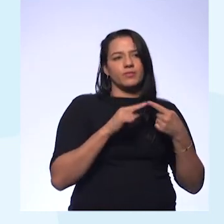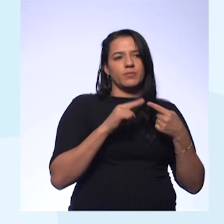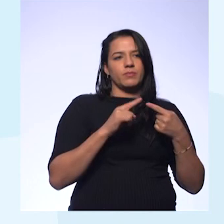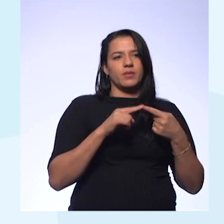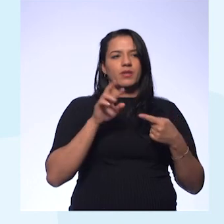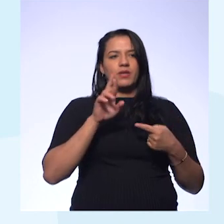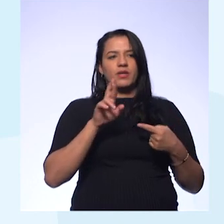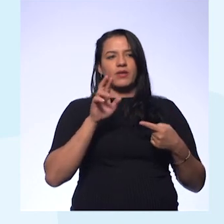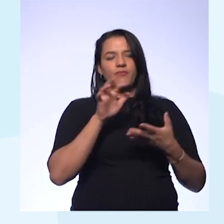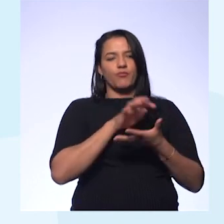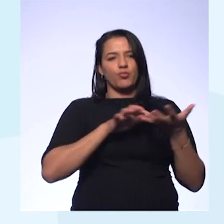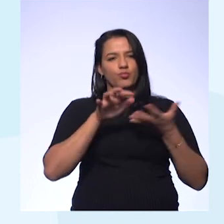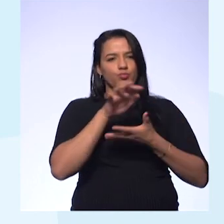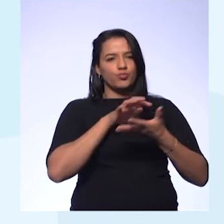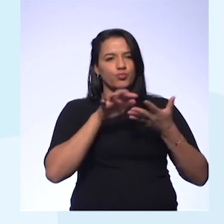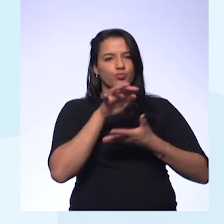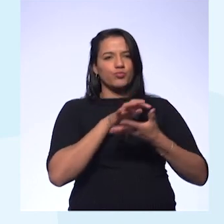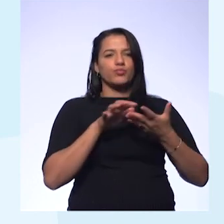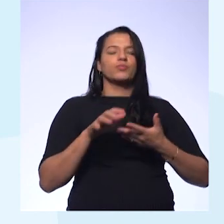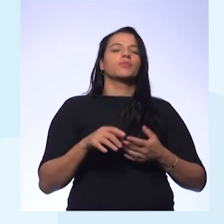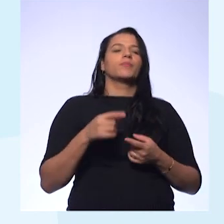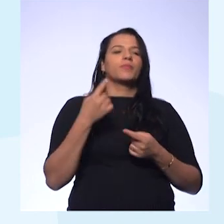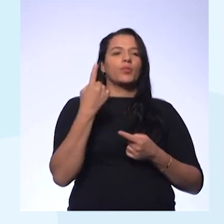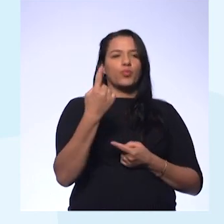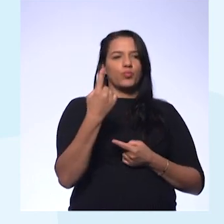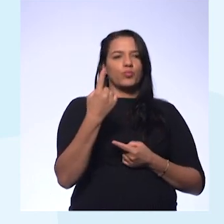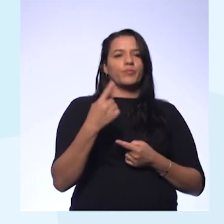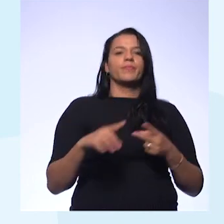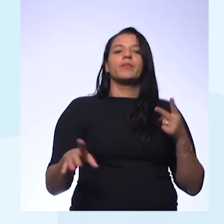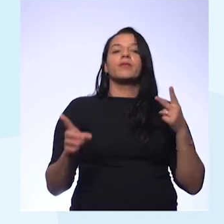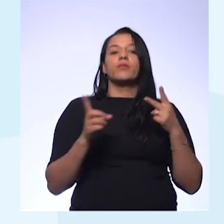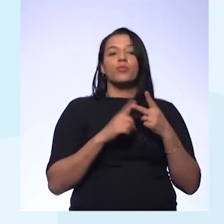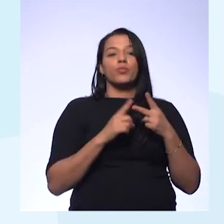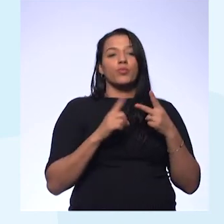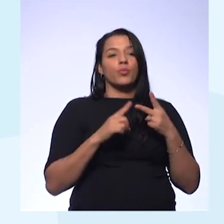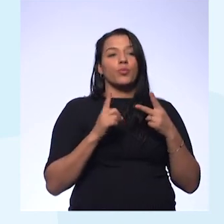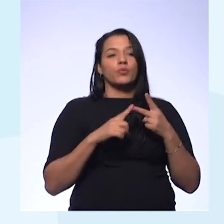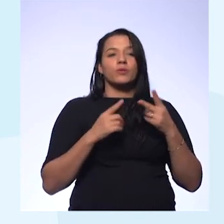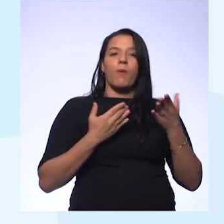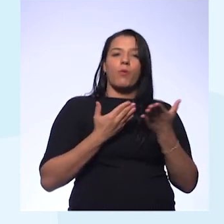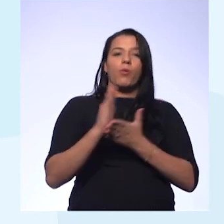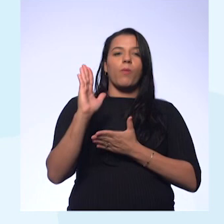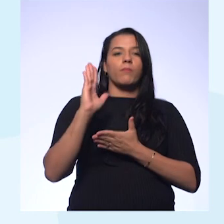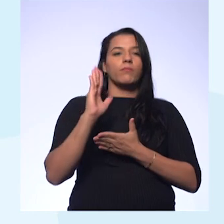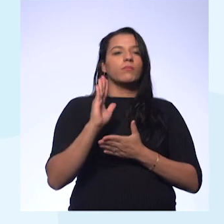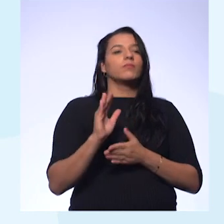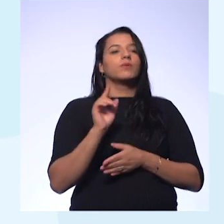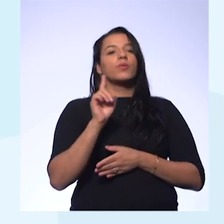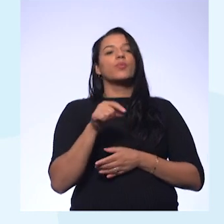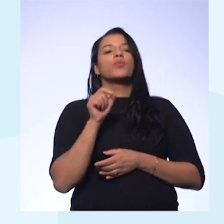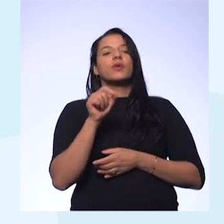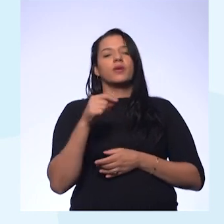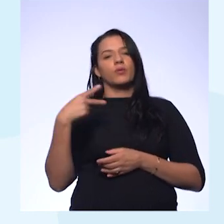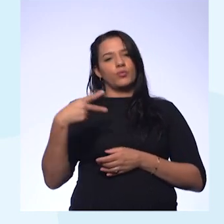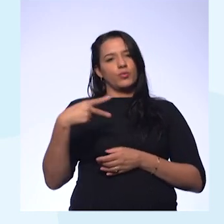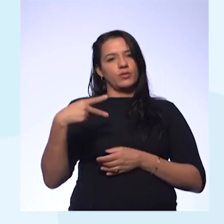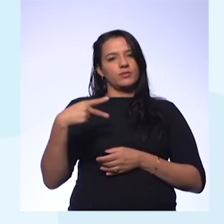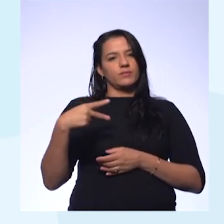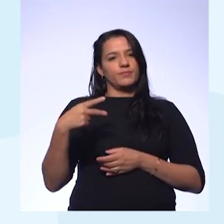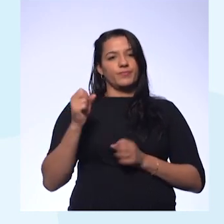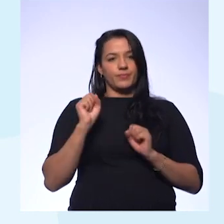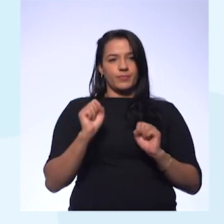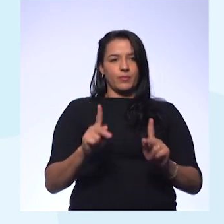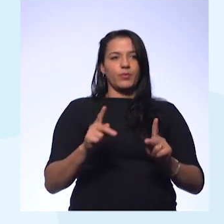1 e a sua justificativa no chat. Se você acha que foi golpe, você vai apontar o 2 e a sua